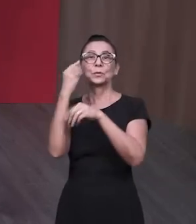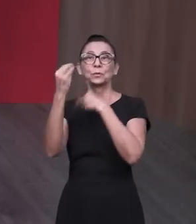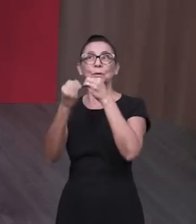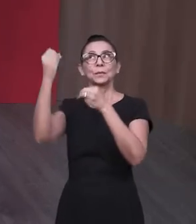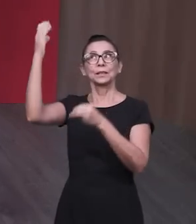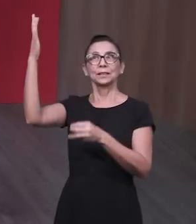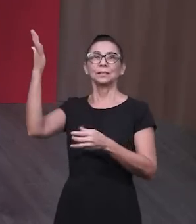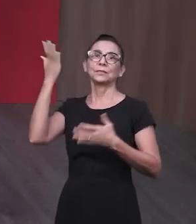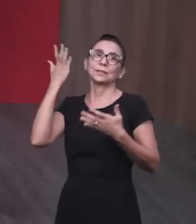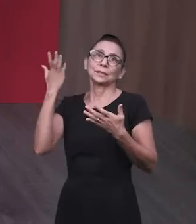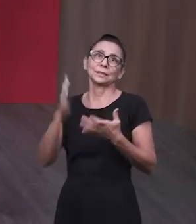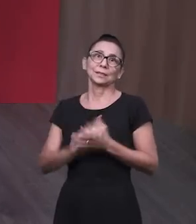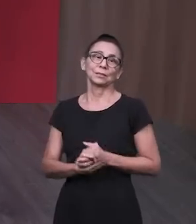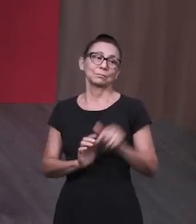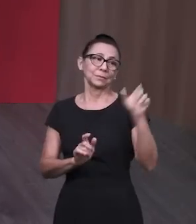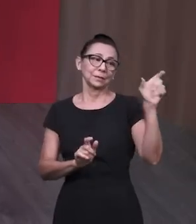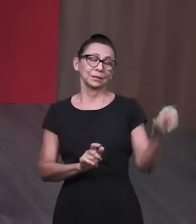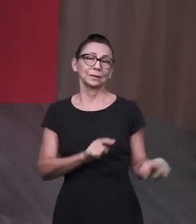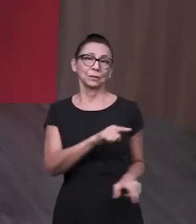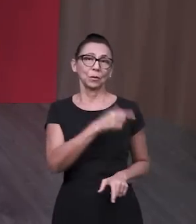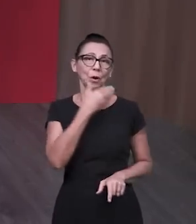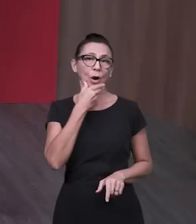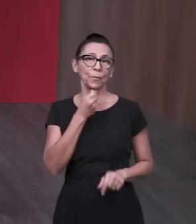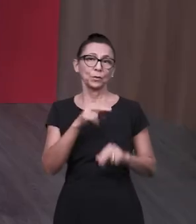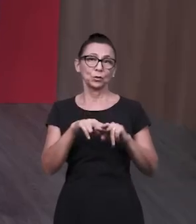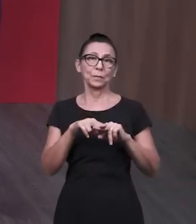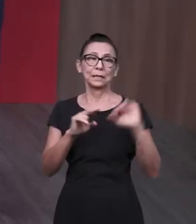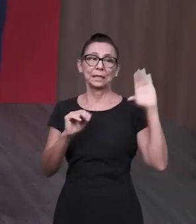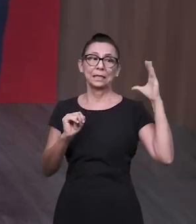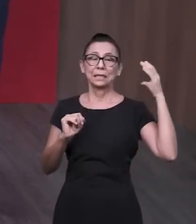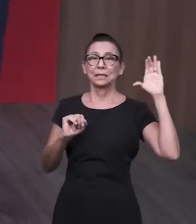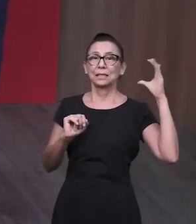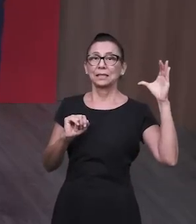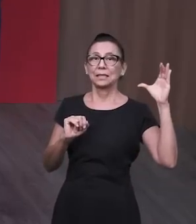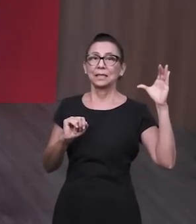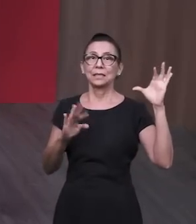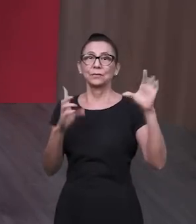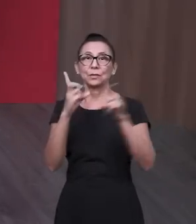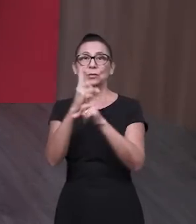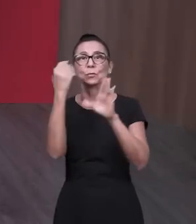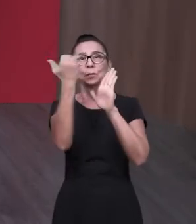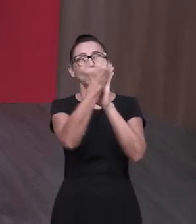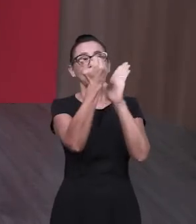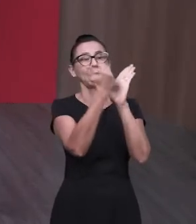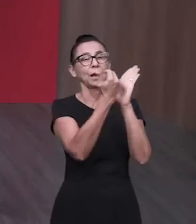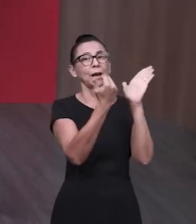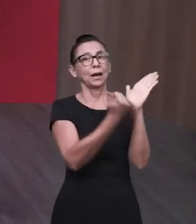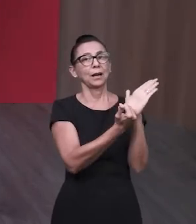revelação. E ele, de forma científica, descobriu as ordens da criação.